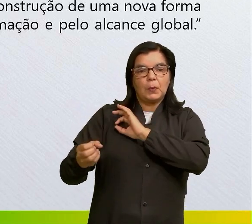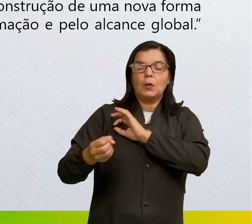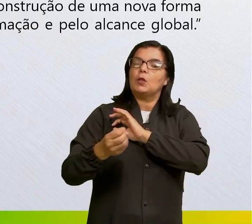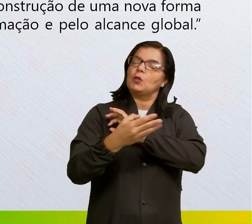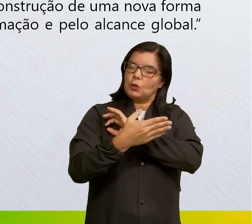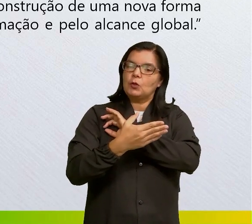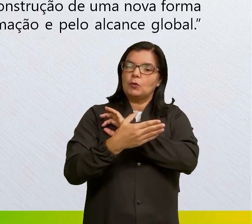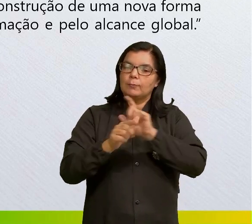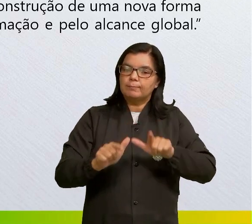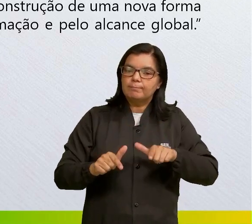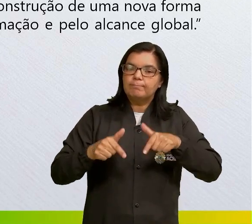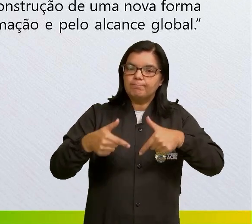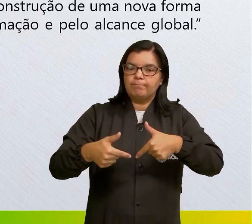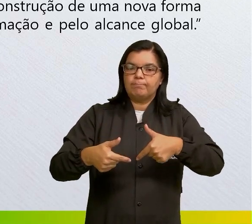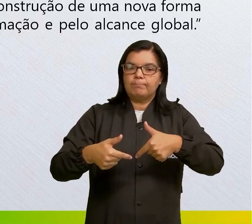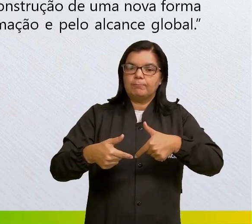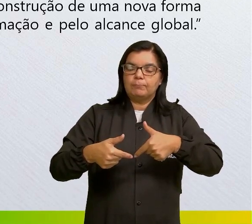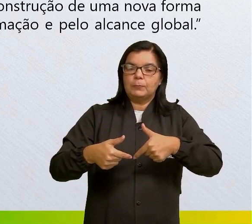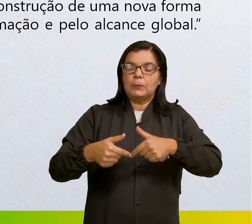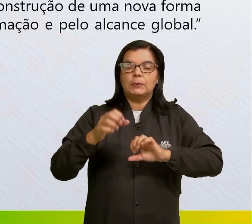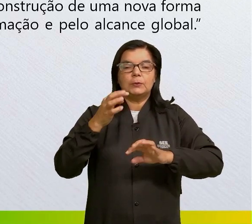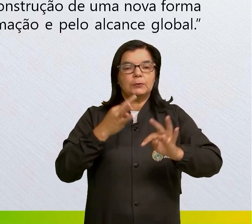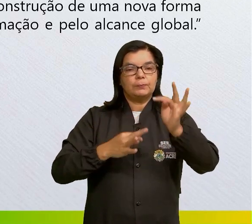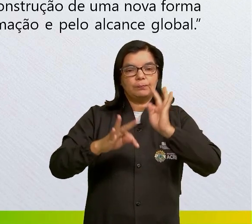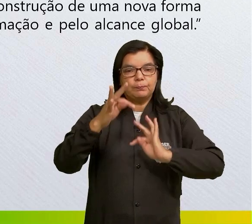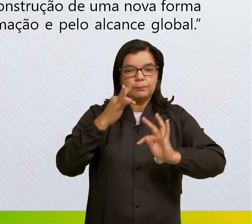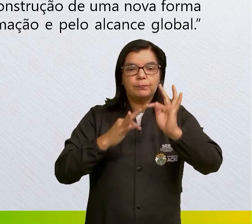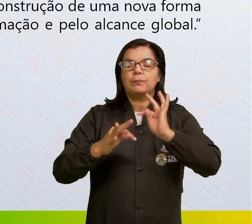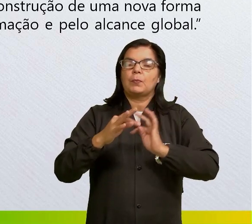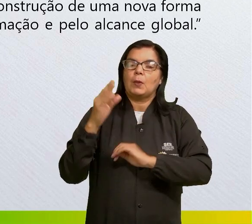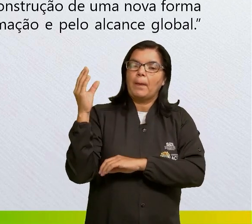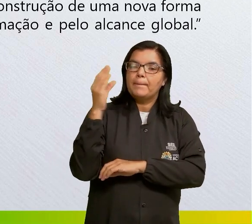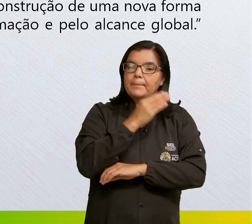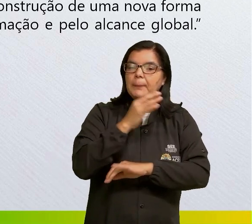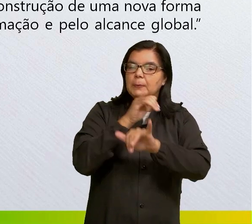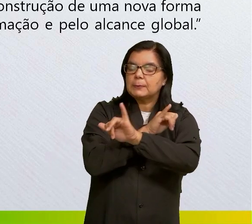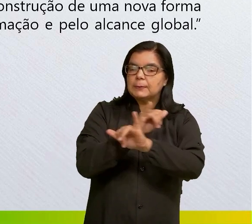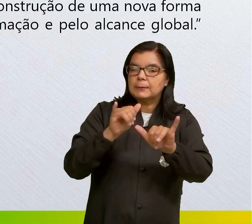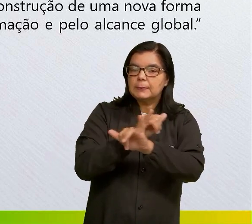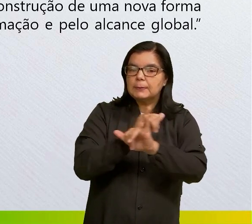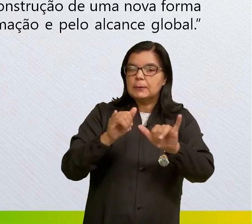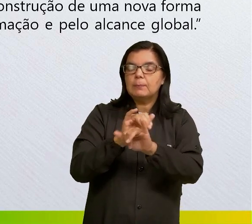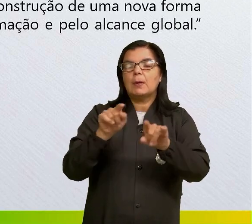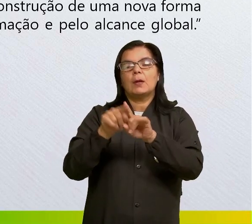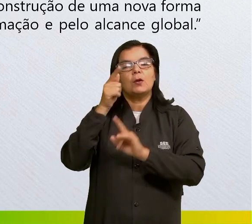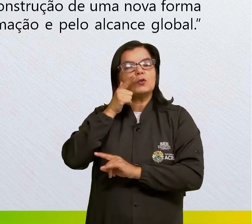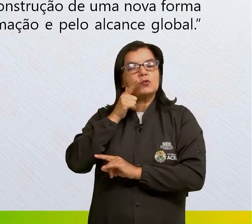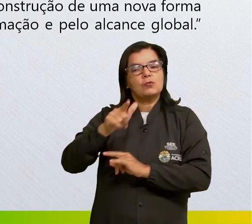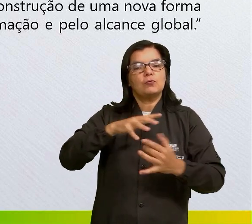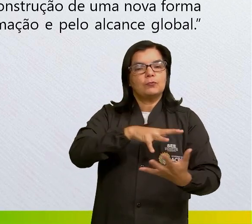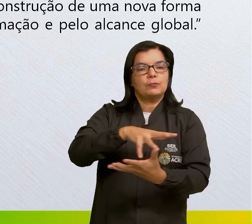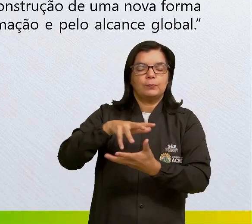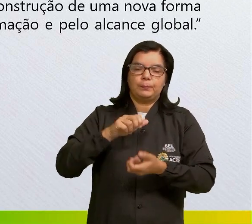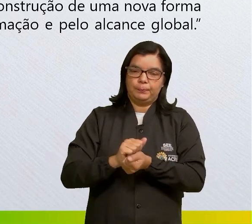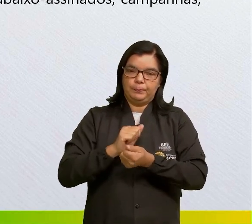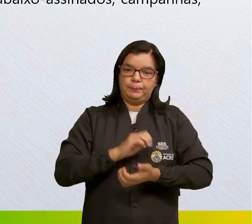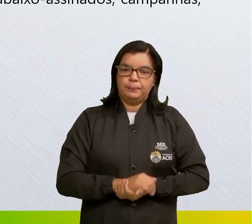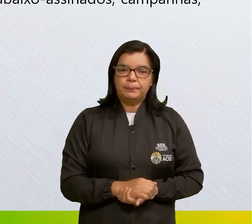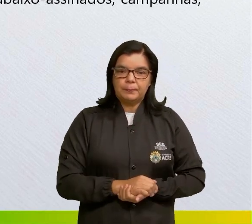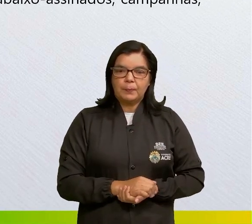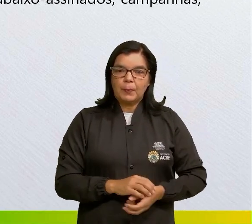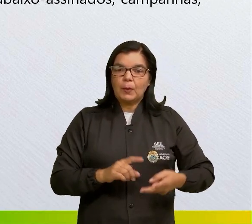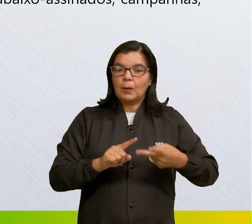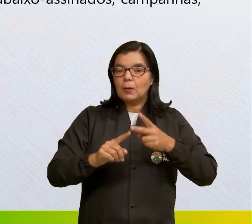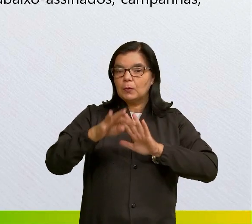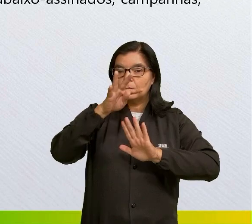nova forma de ativismo digital, marcada pela velocidade da informação e pelo alcance global.